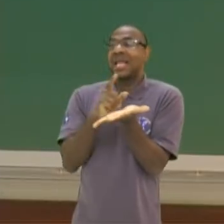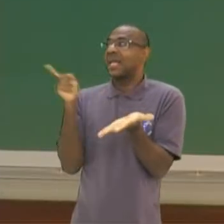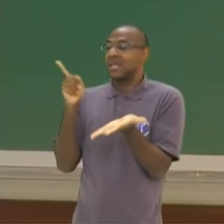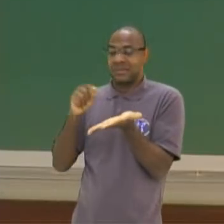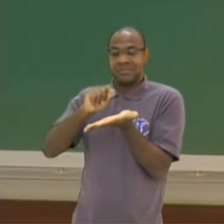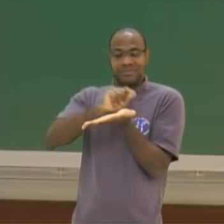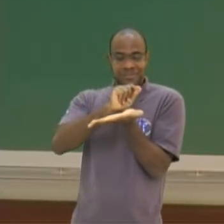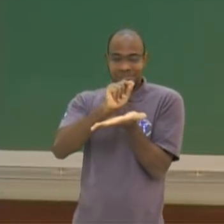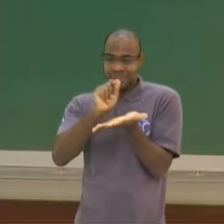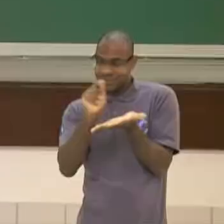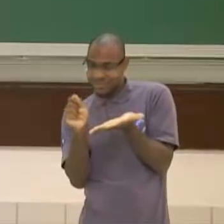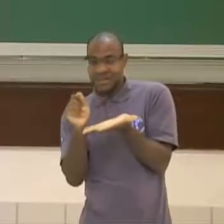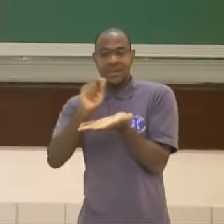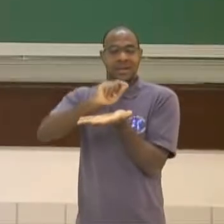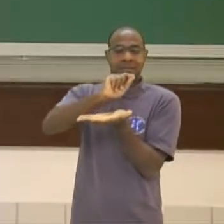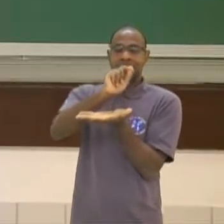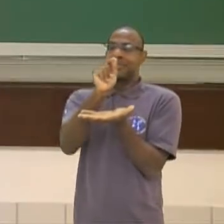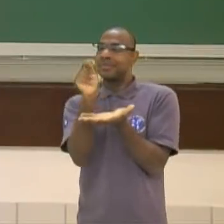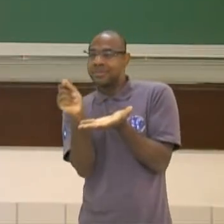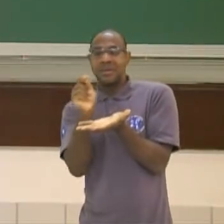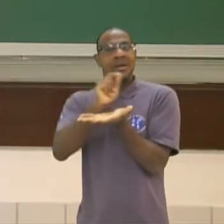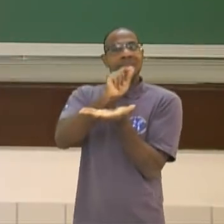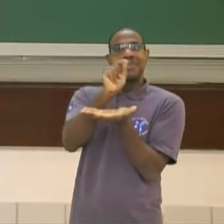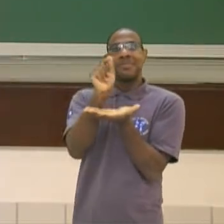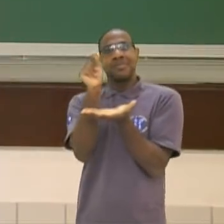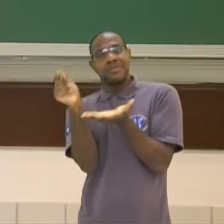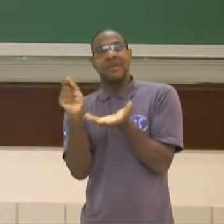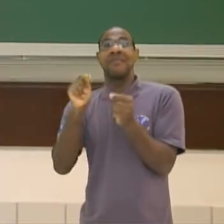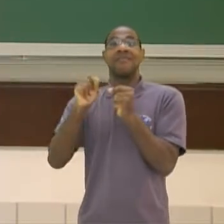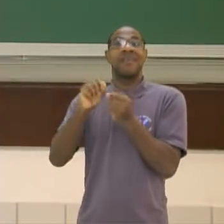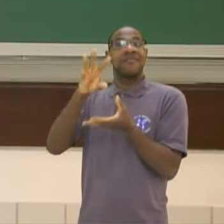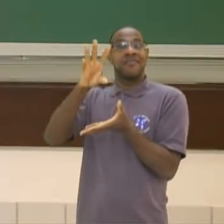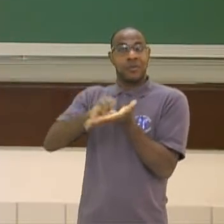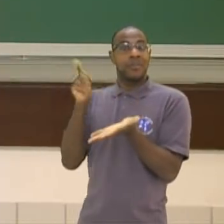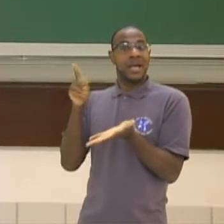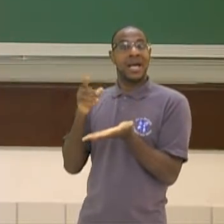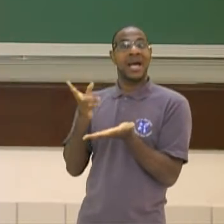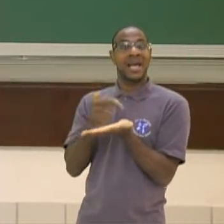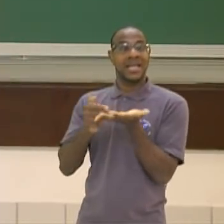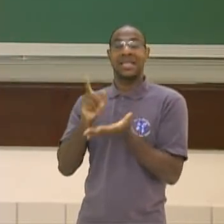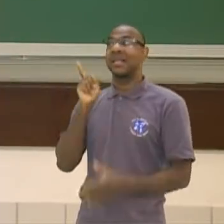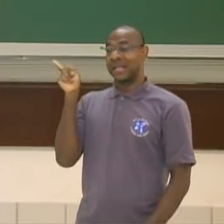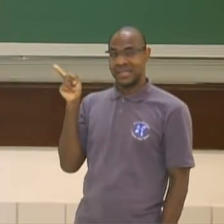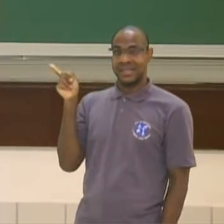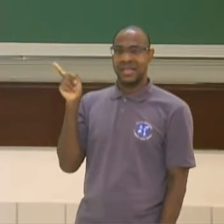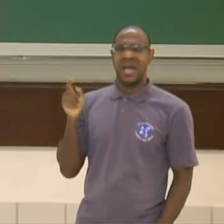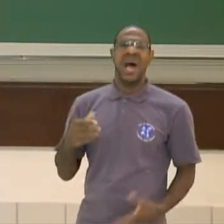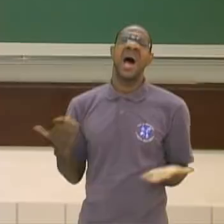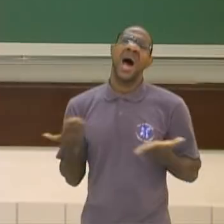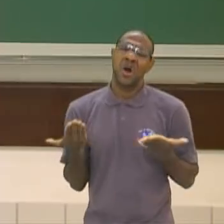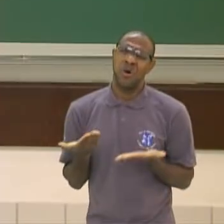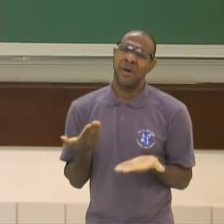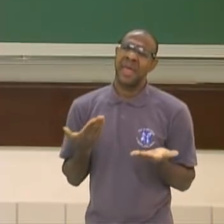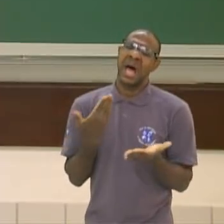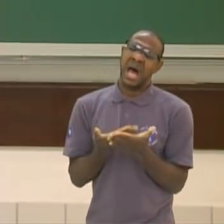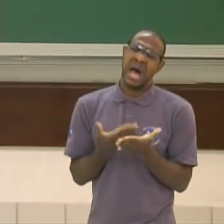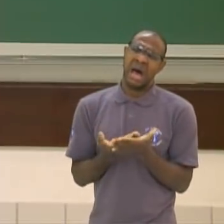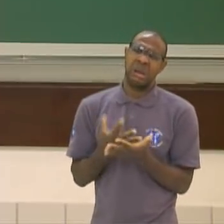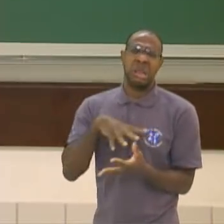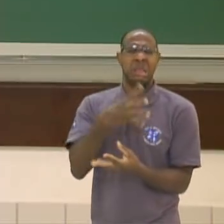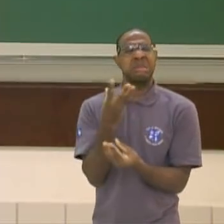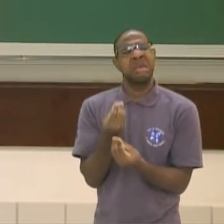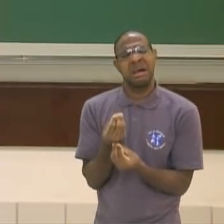sou desenhista, agora é aula de arte e eu tenho que fazer desenhos. Vocês acreditam que quando a gente faz um desenho,